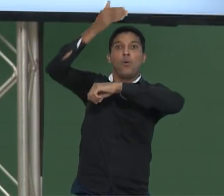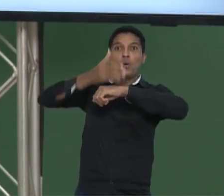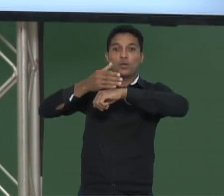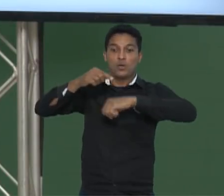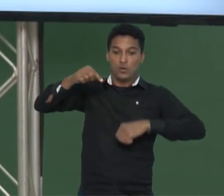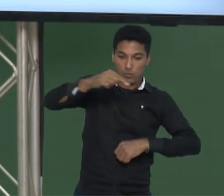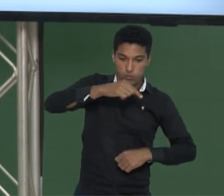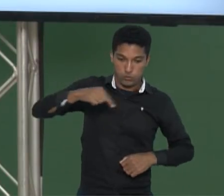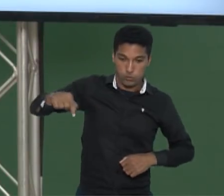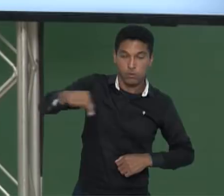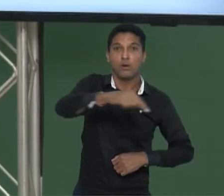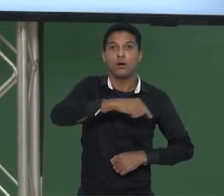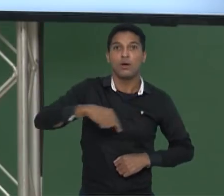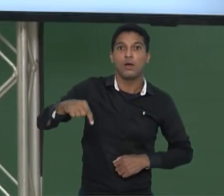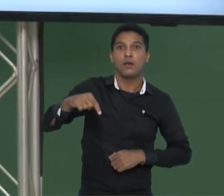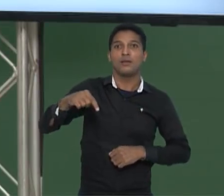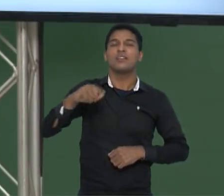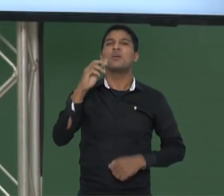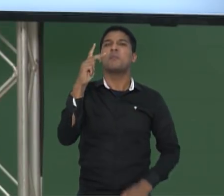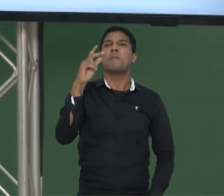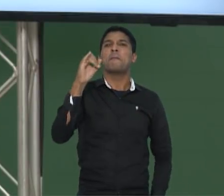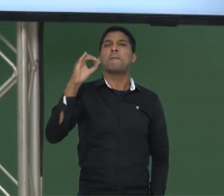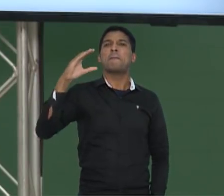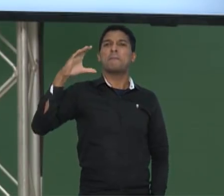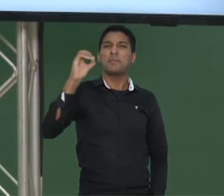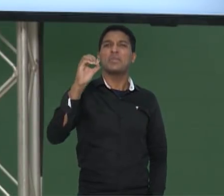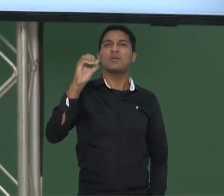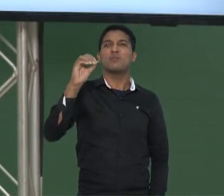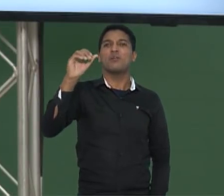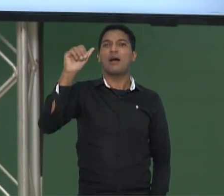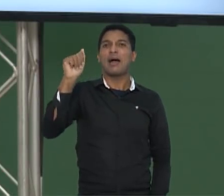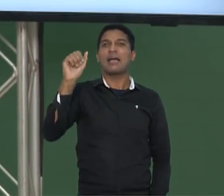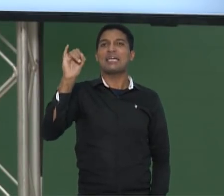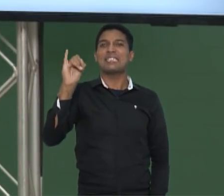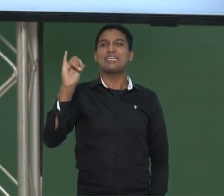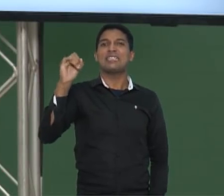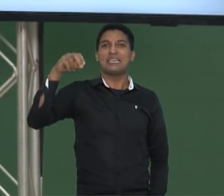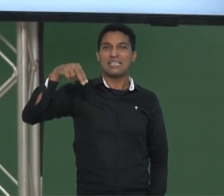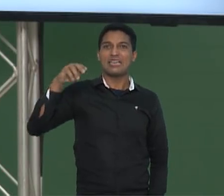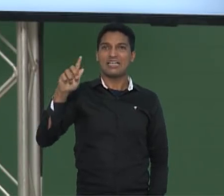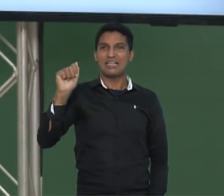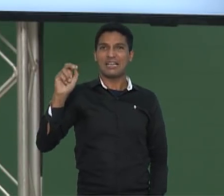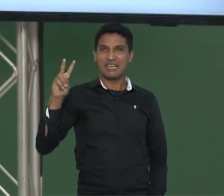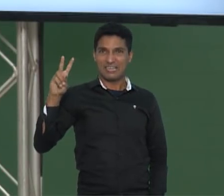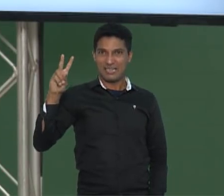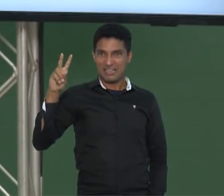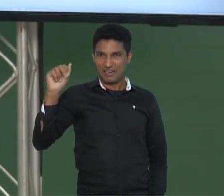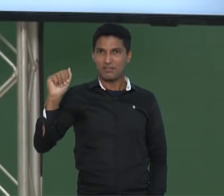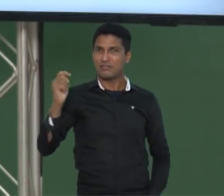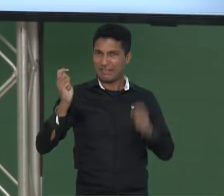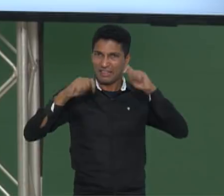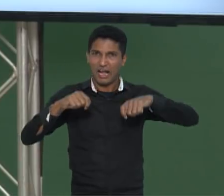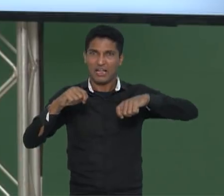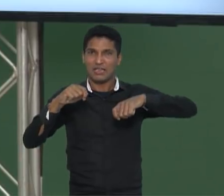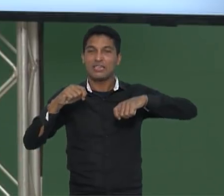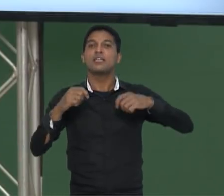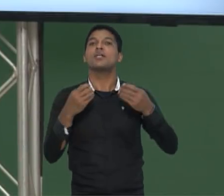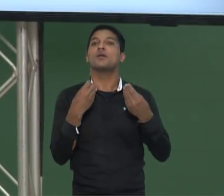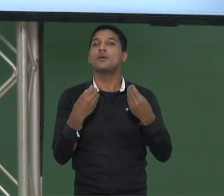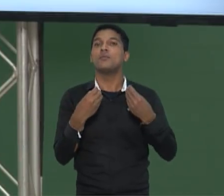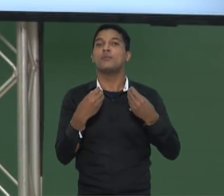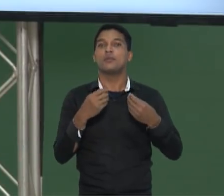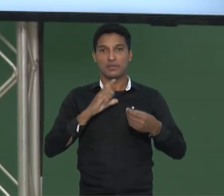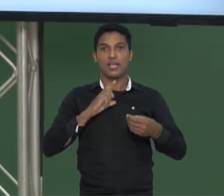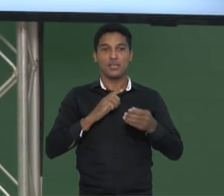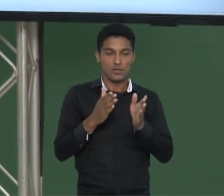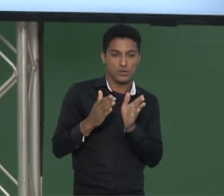o Anhangava, o Pico do Anhangava. É possível subir o Pico do Anhangava através de uma